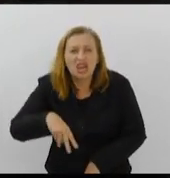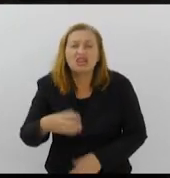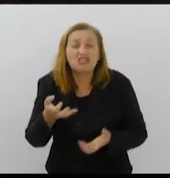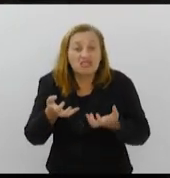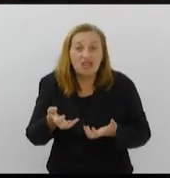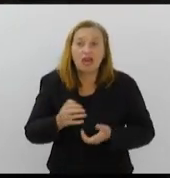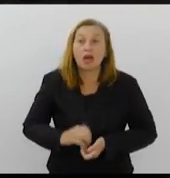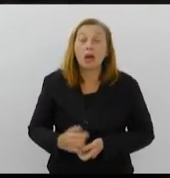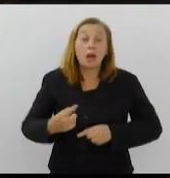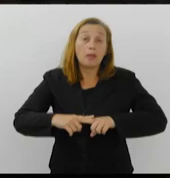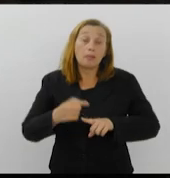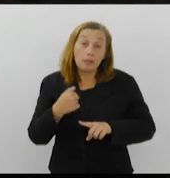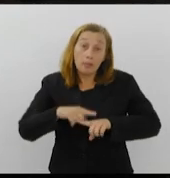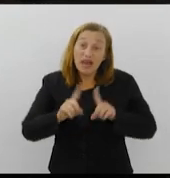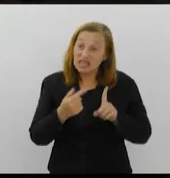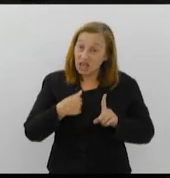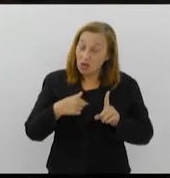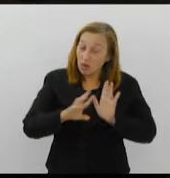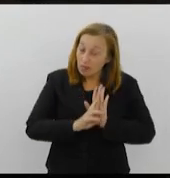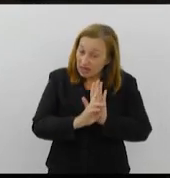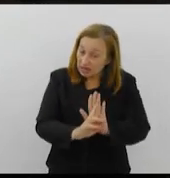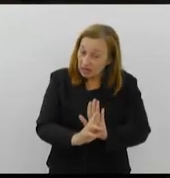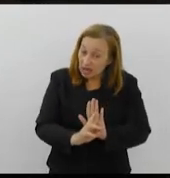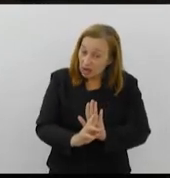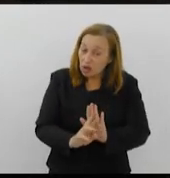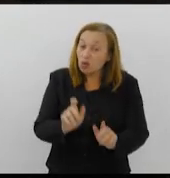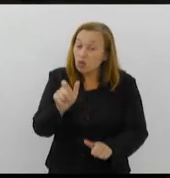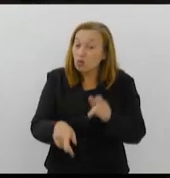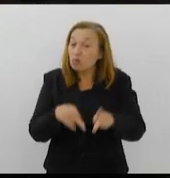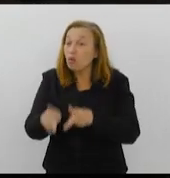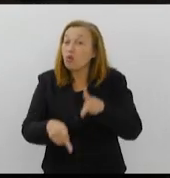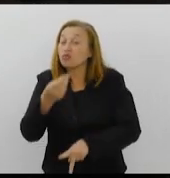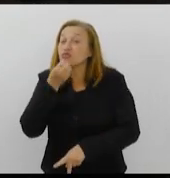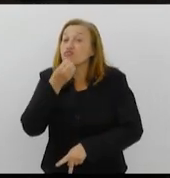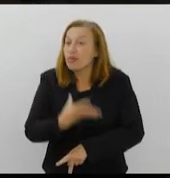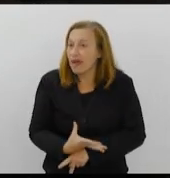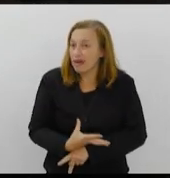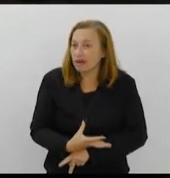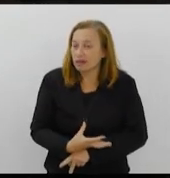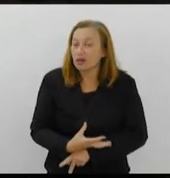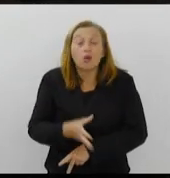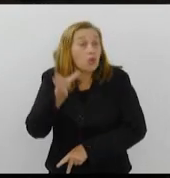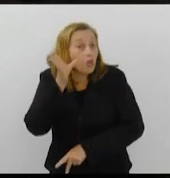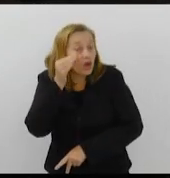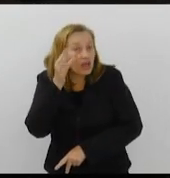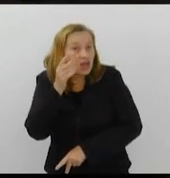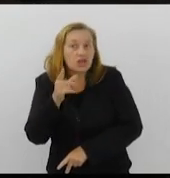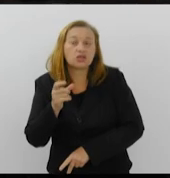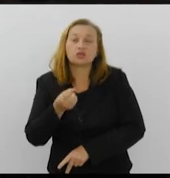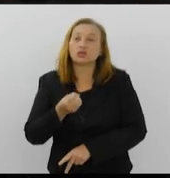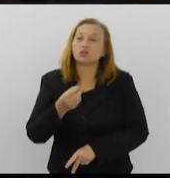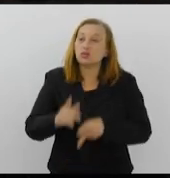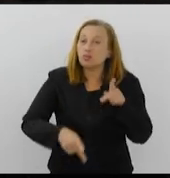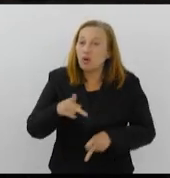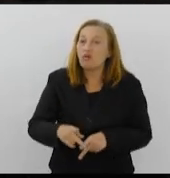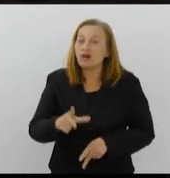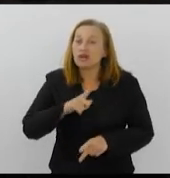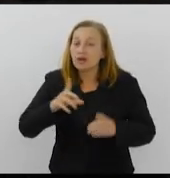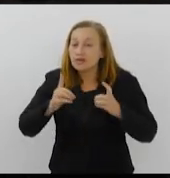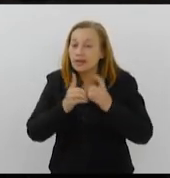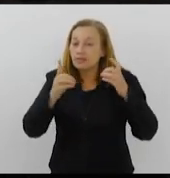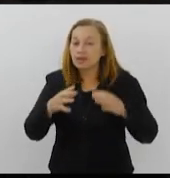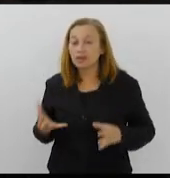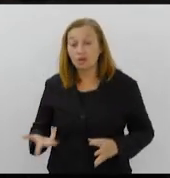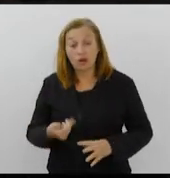mas eu estou aqui para representar a população de bem, os interesses do povo. E o interesse do povo é ter um atendimento de excelência. E quando trata